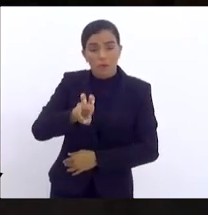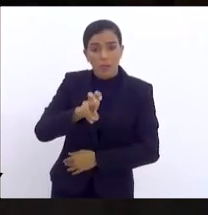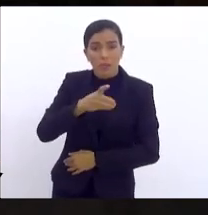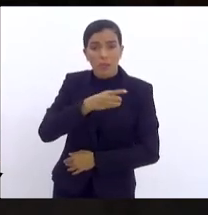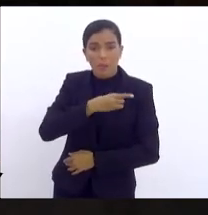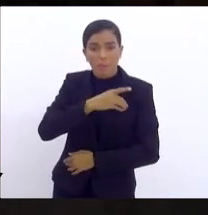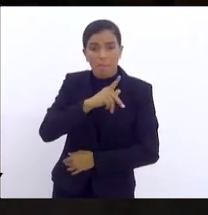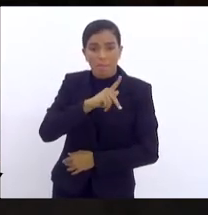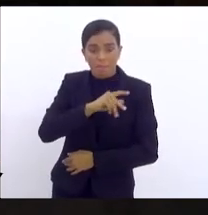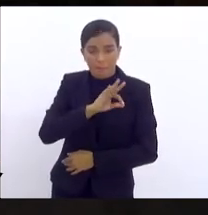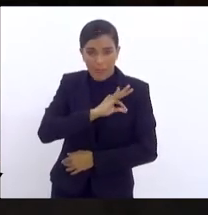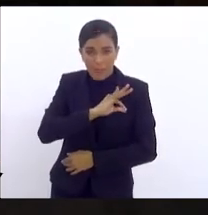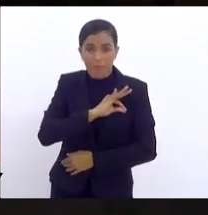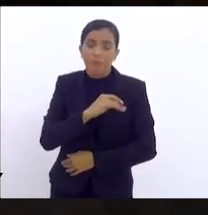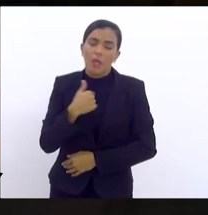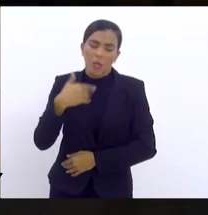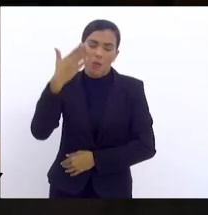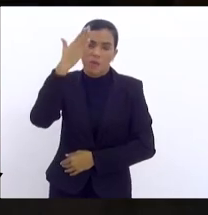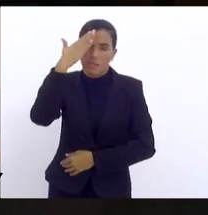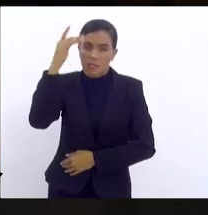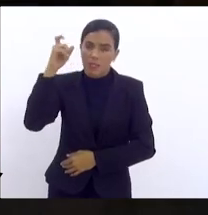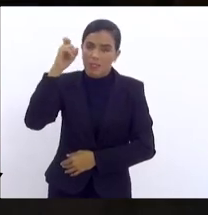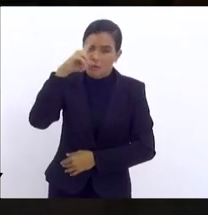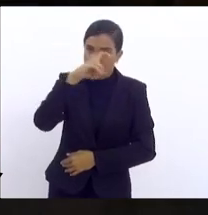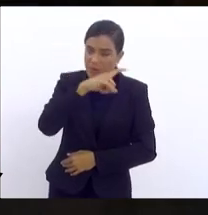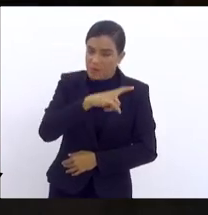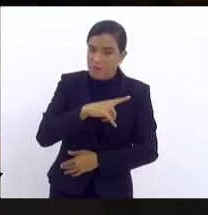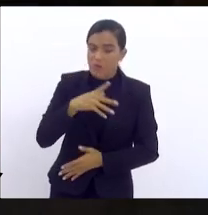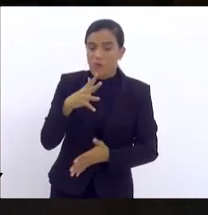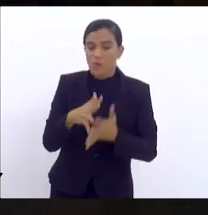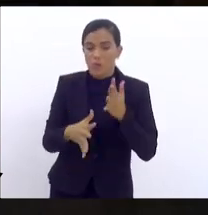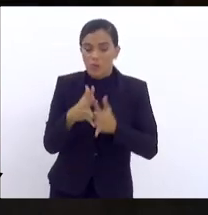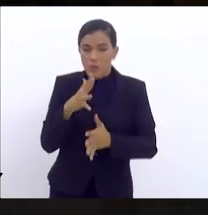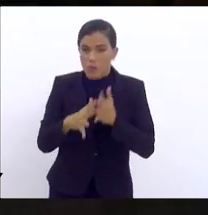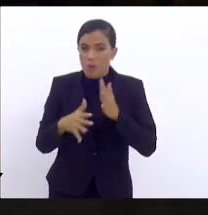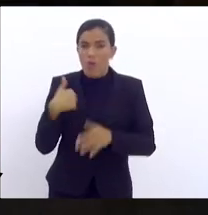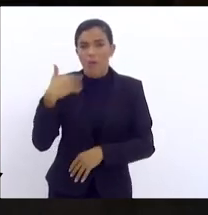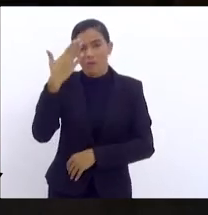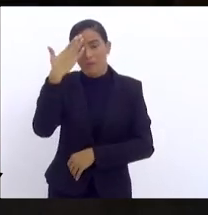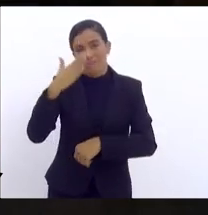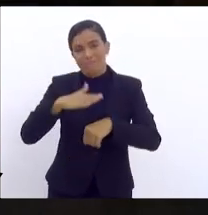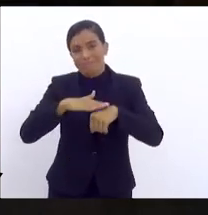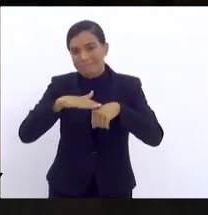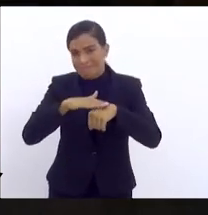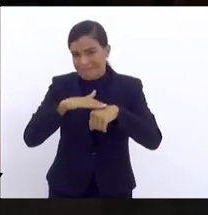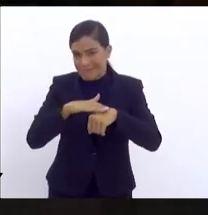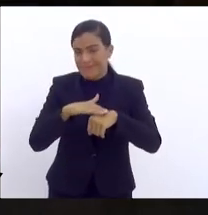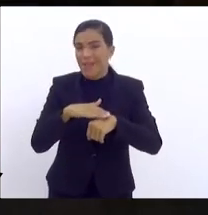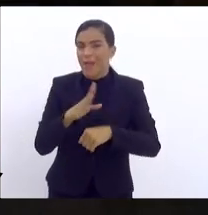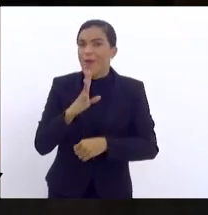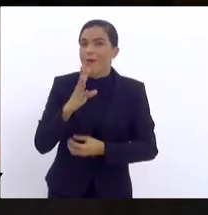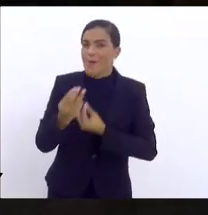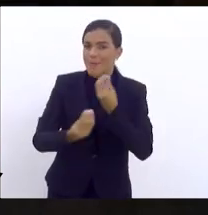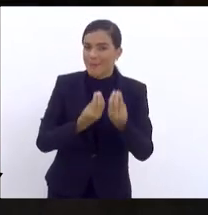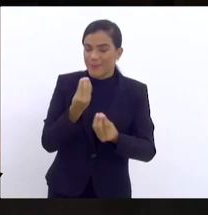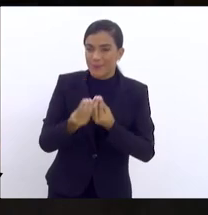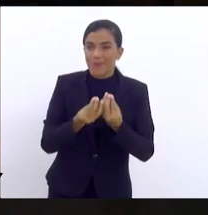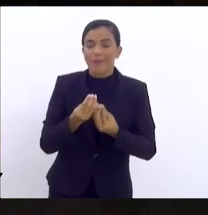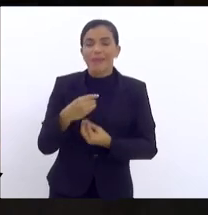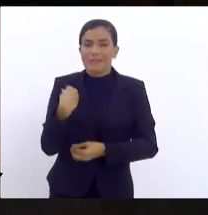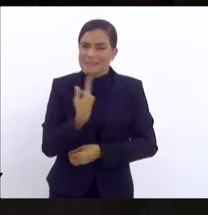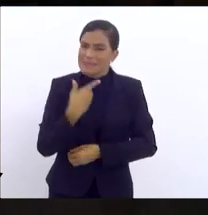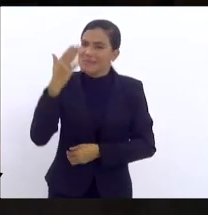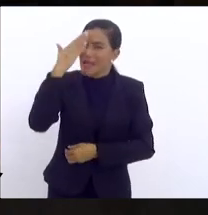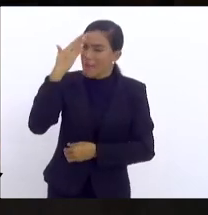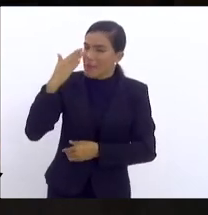vem fazendo lá eu sei que ardem a gente sabe que a gente que vive na carne no dia a dia da segurança pública e a dificuldade que a gente sabe